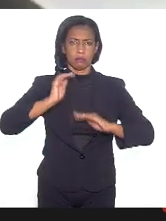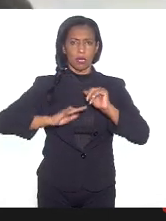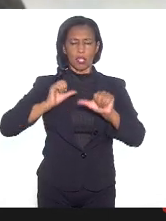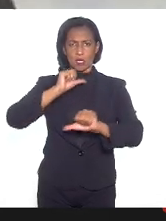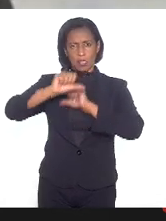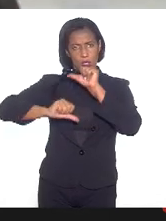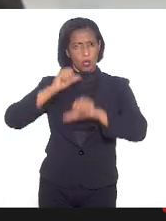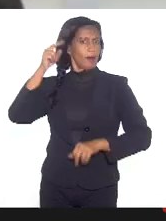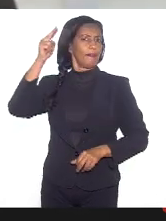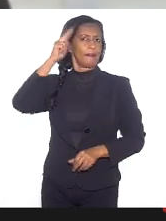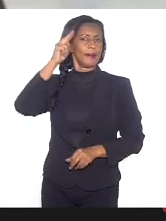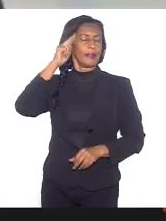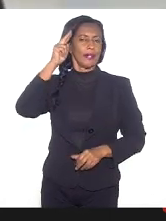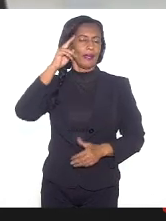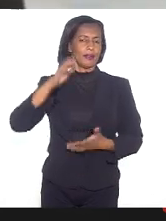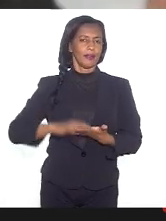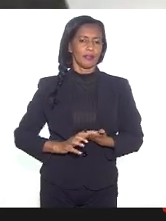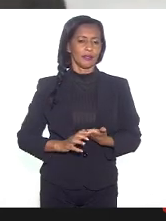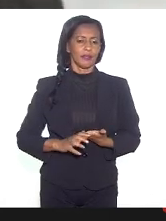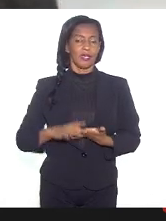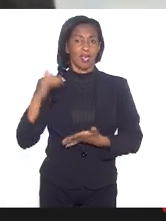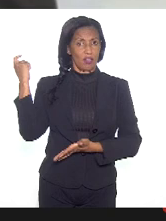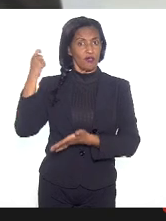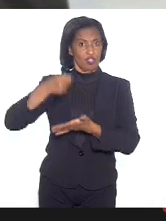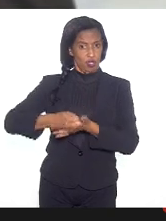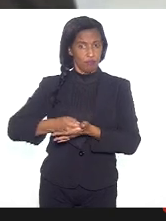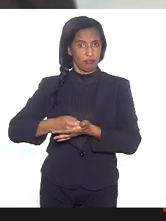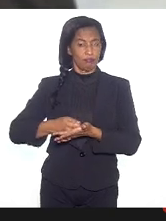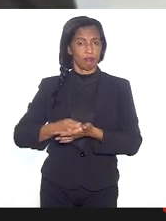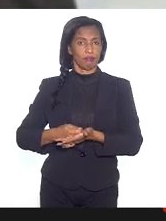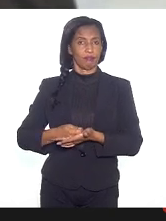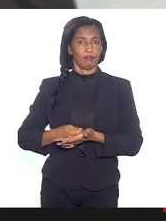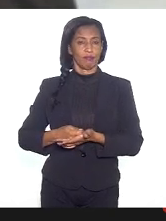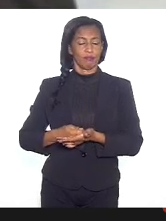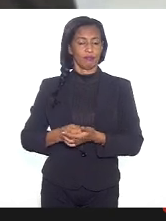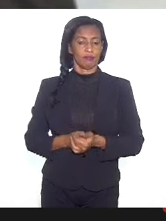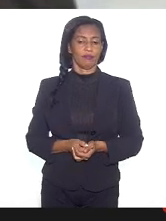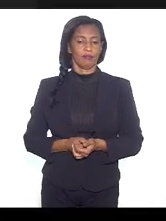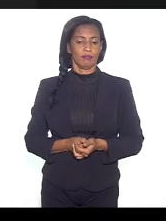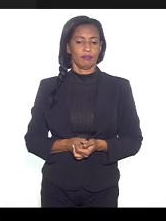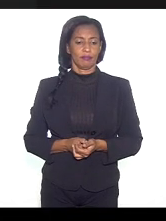tornarem militares, servidores militares efetivos,